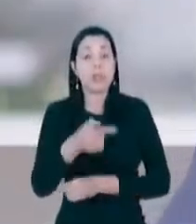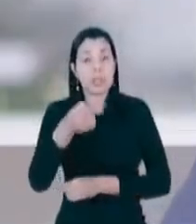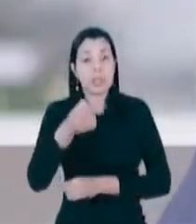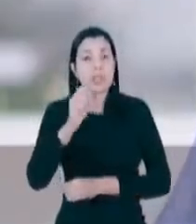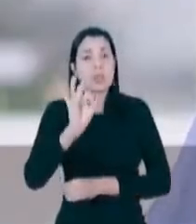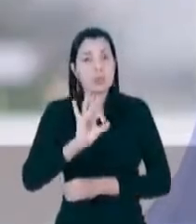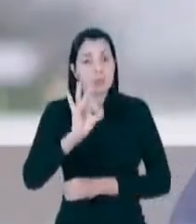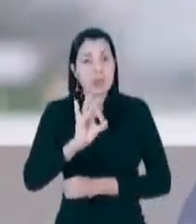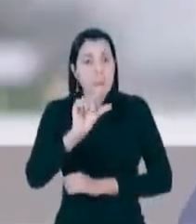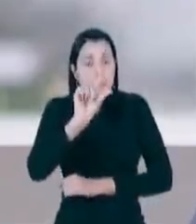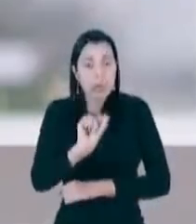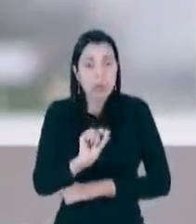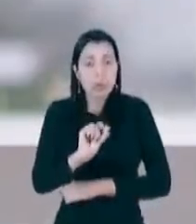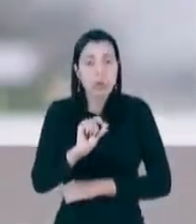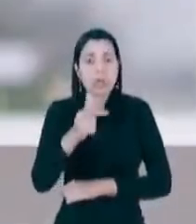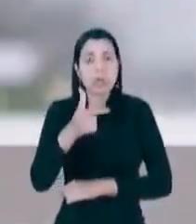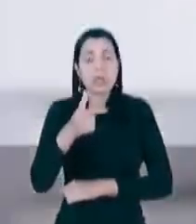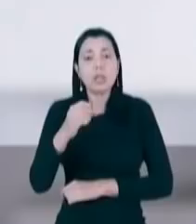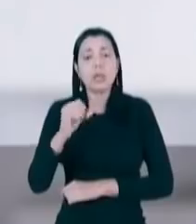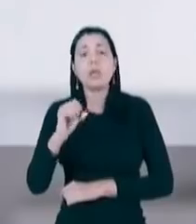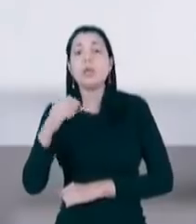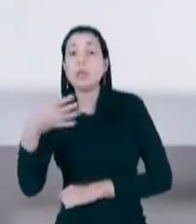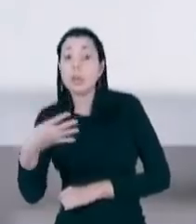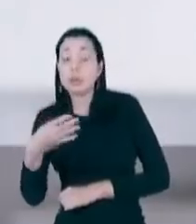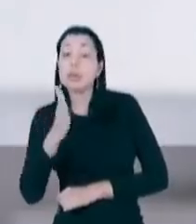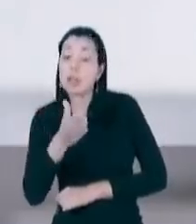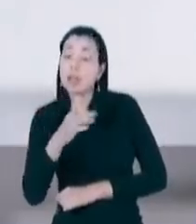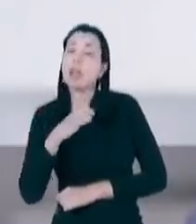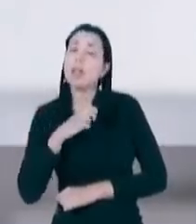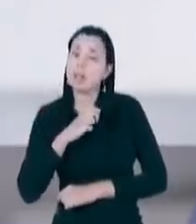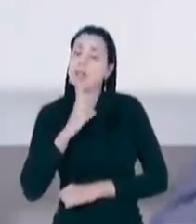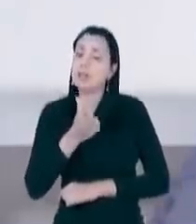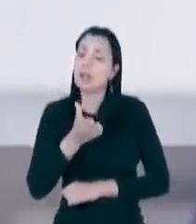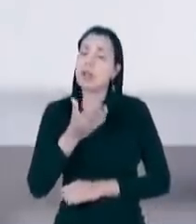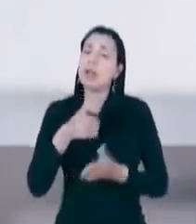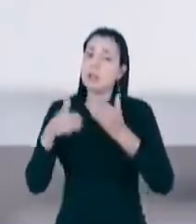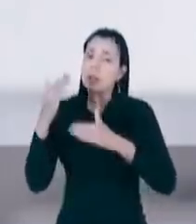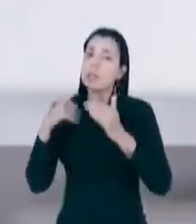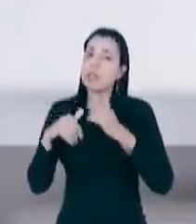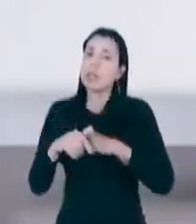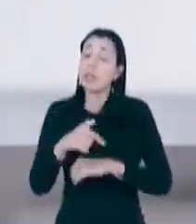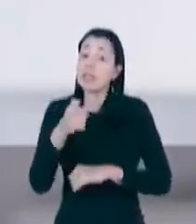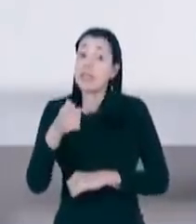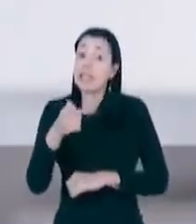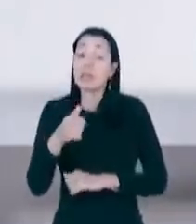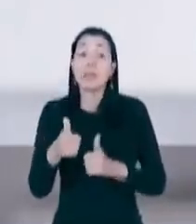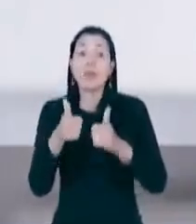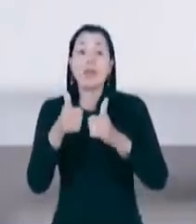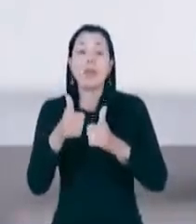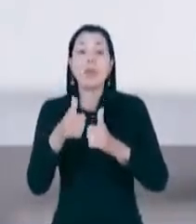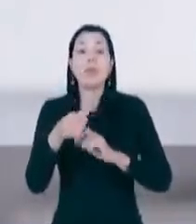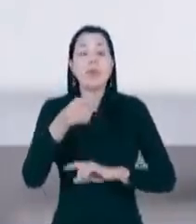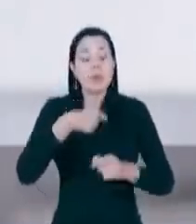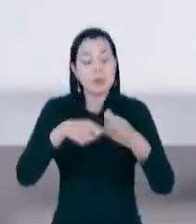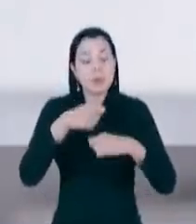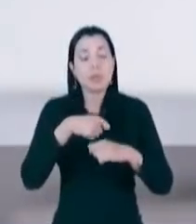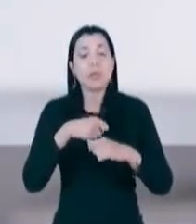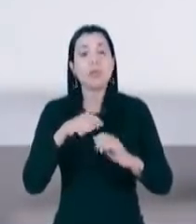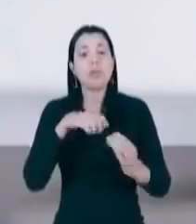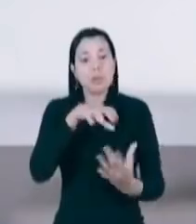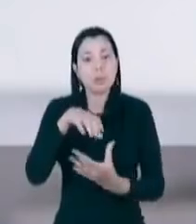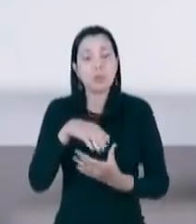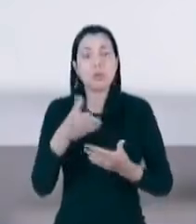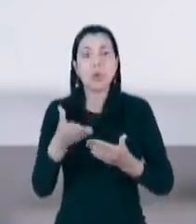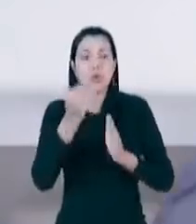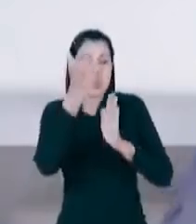7% menor do que em 2014. Já tivemos entre as 7 maiores economias do mundo. Hoje descemos ladeira